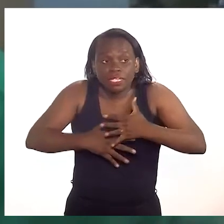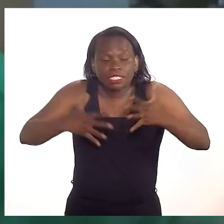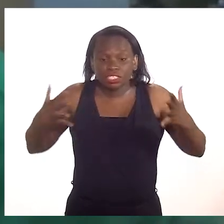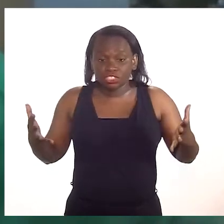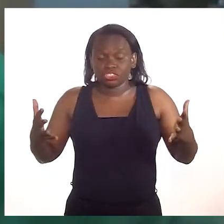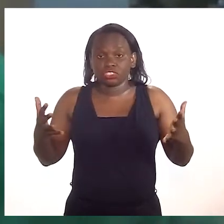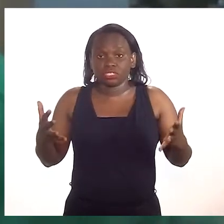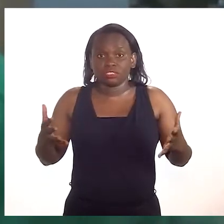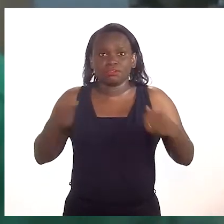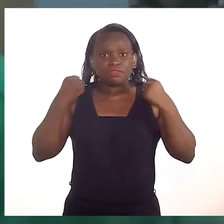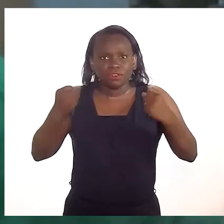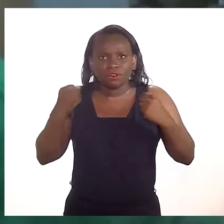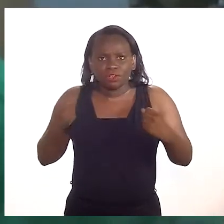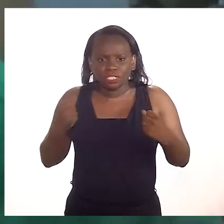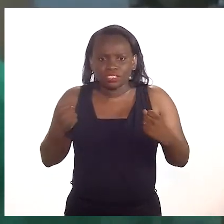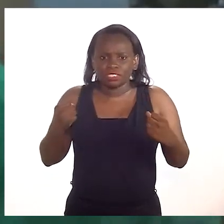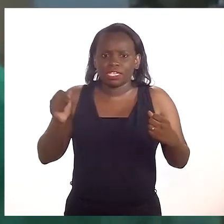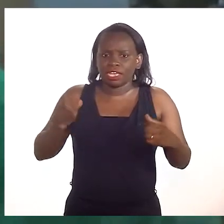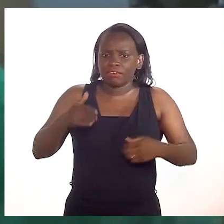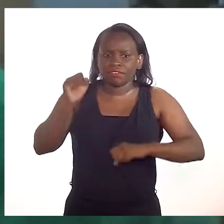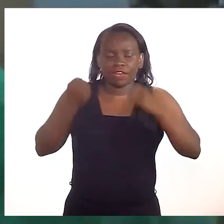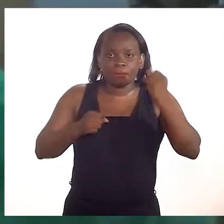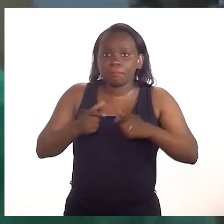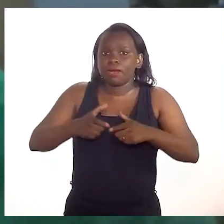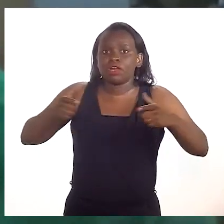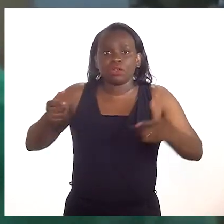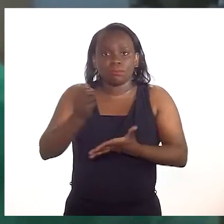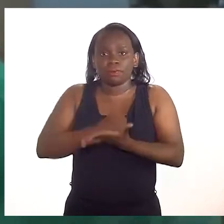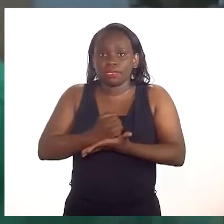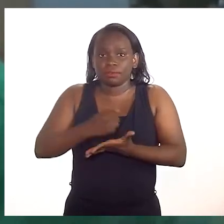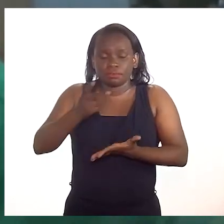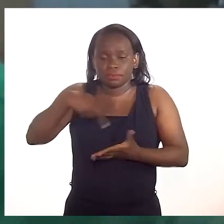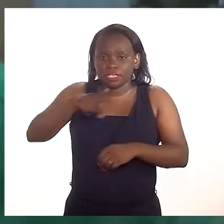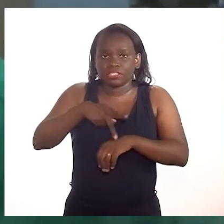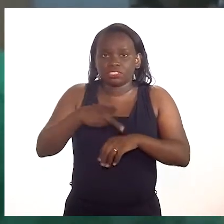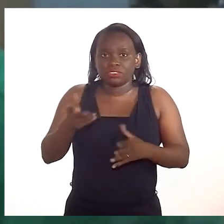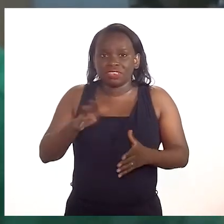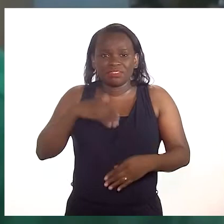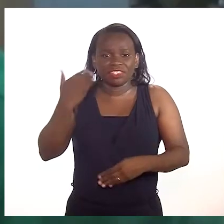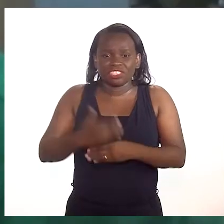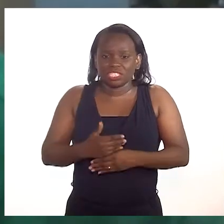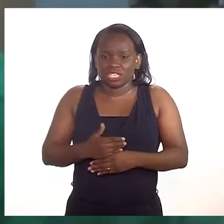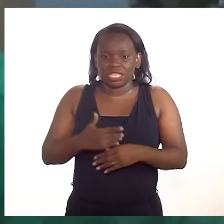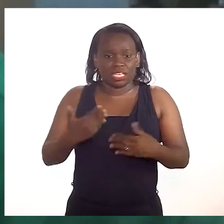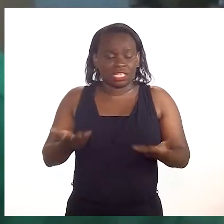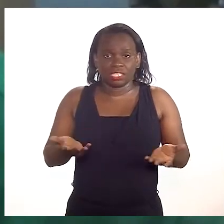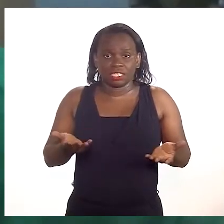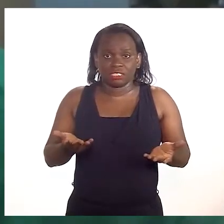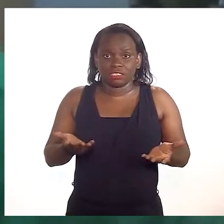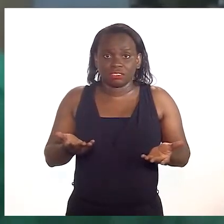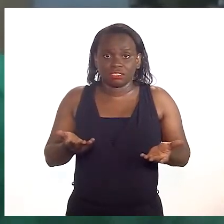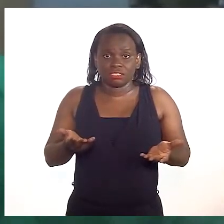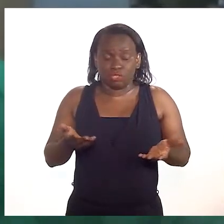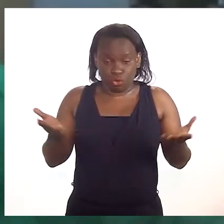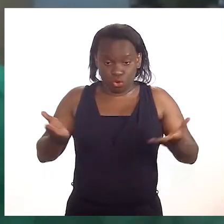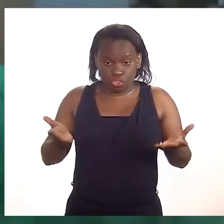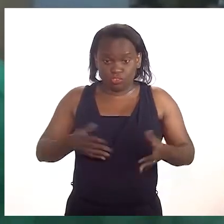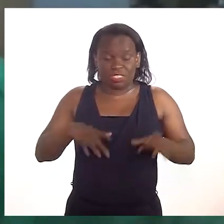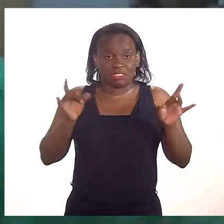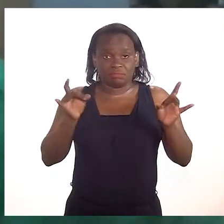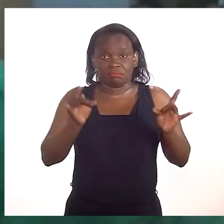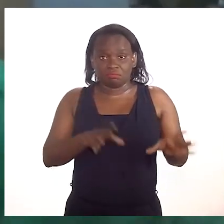fábrica enorme, poderosa, é a maior fábrica farmacêutica do país. Vai ser fechada e eles vão,